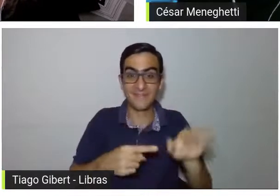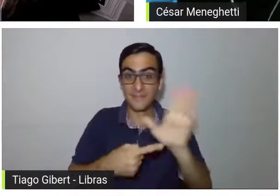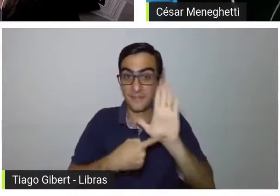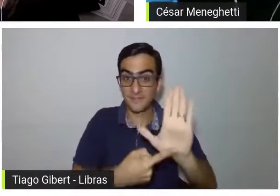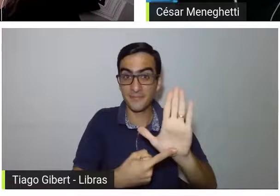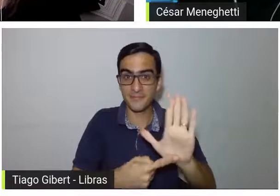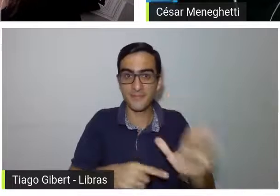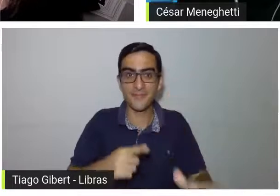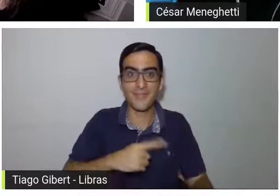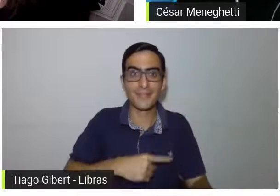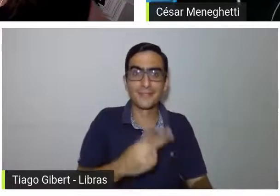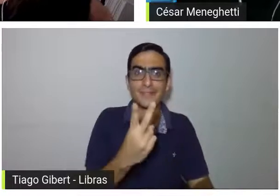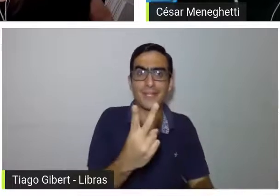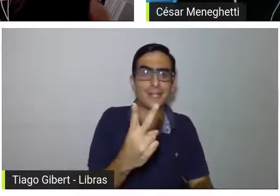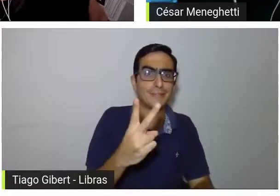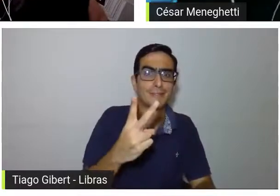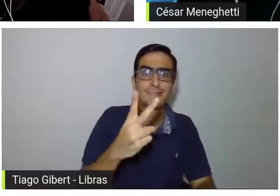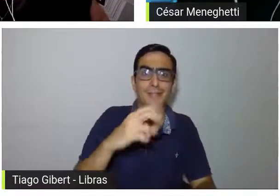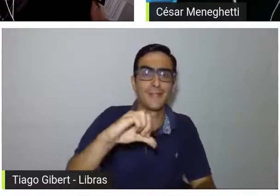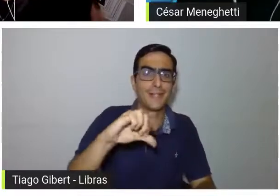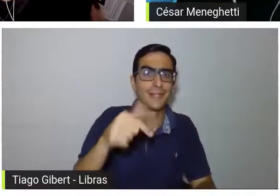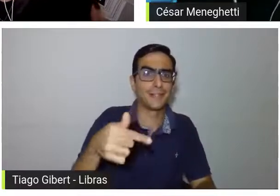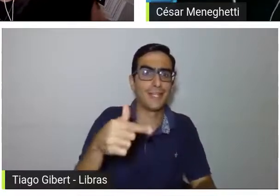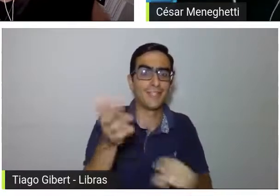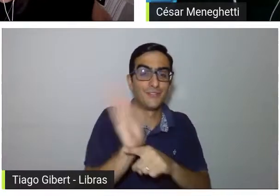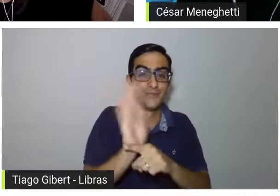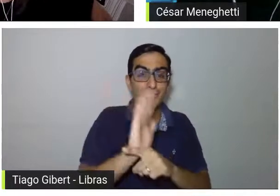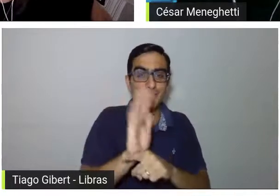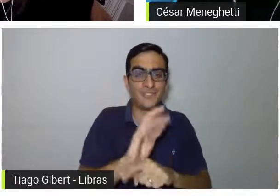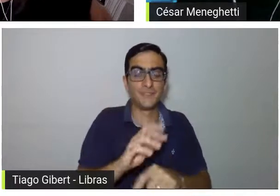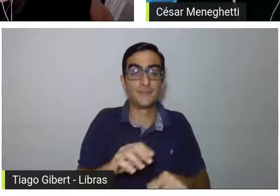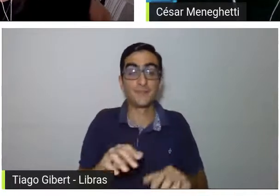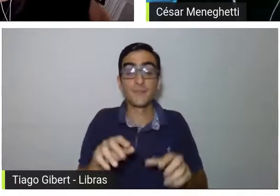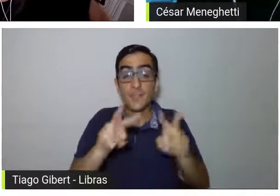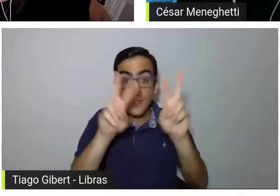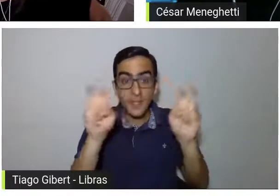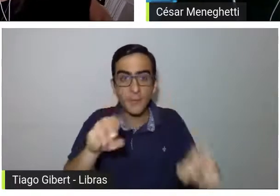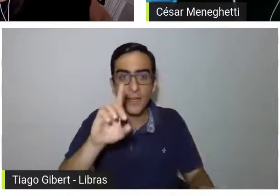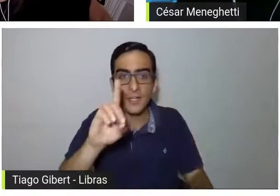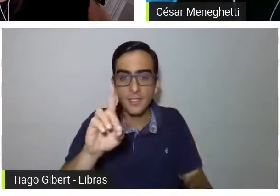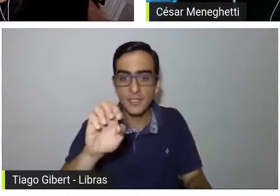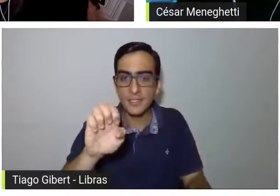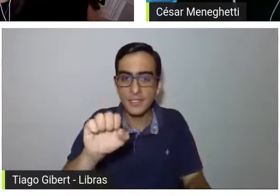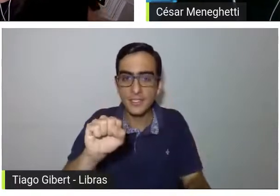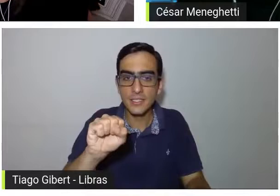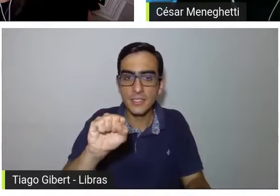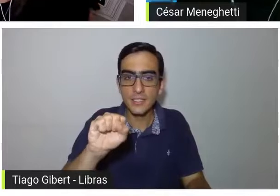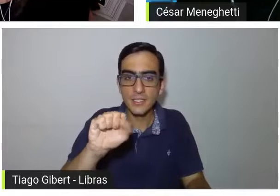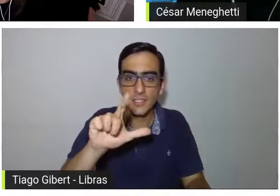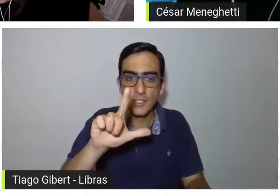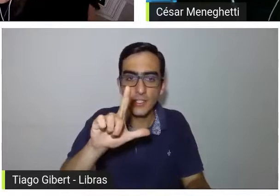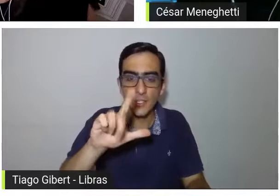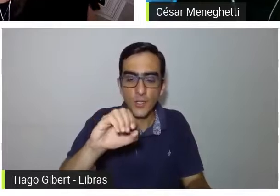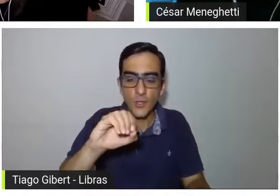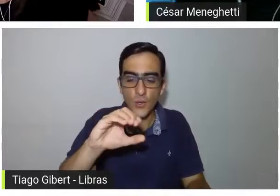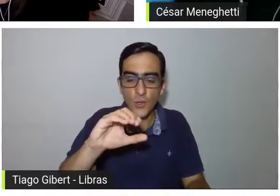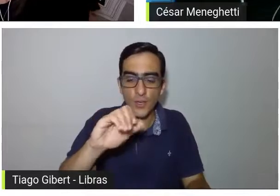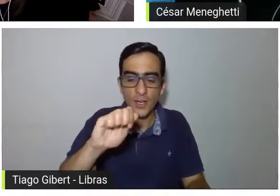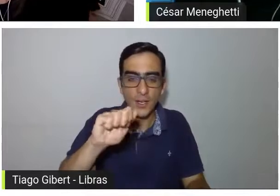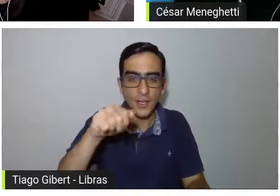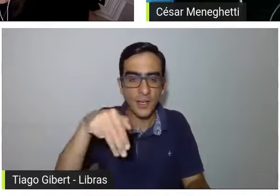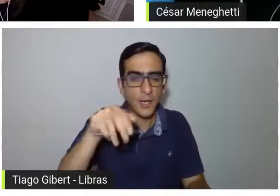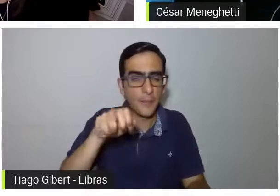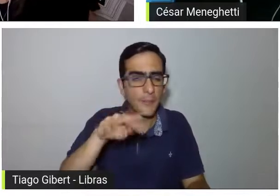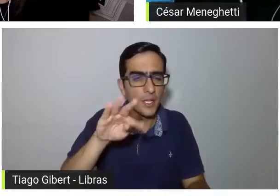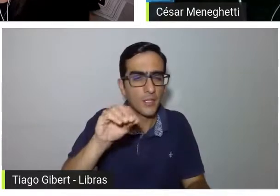497 vídeos. O próximo é o Deslocamentos. Que é essa